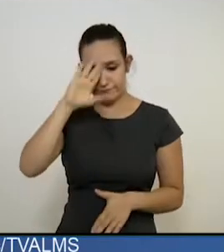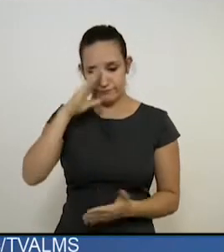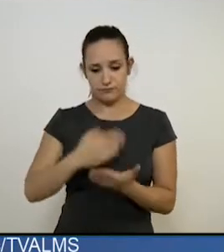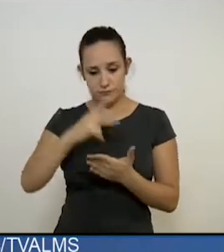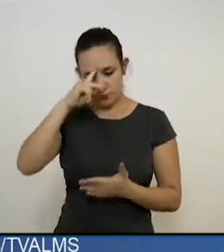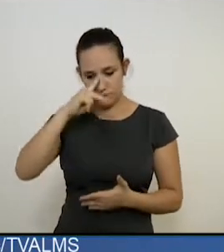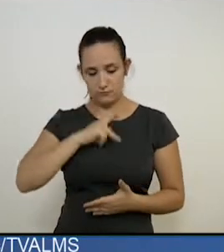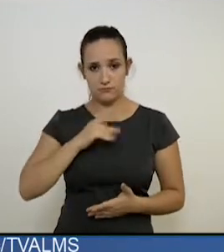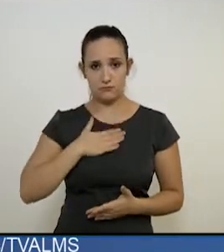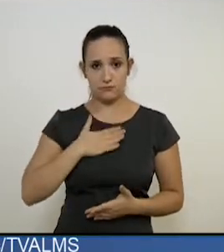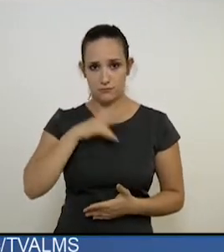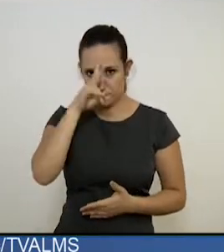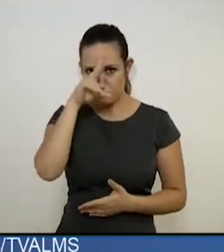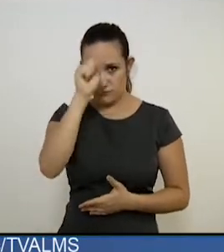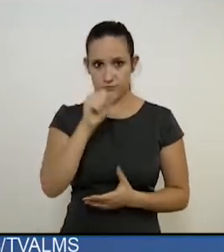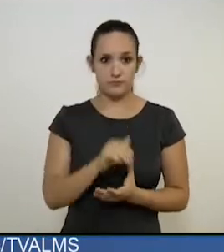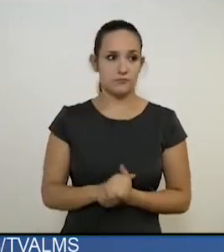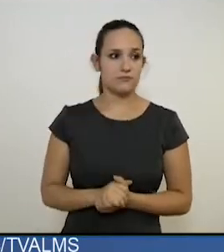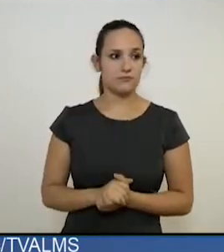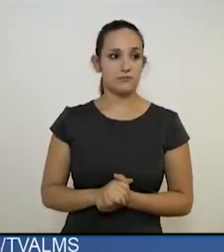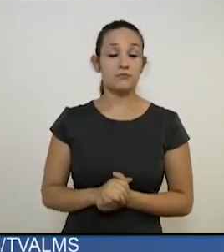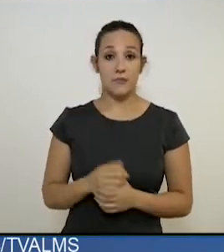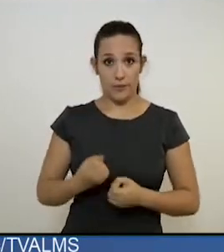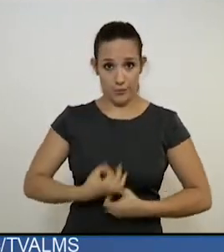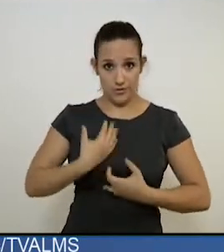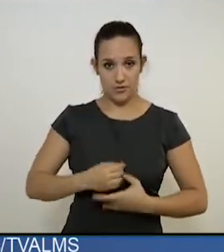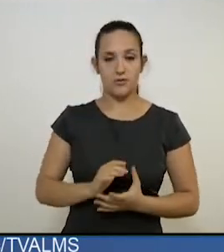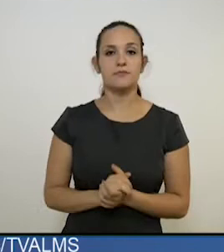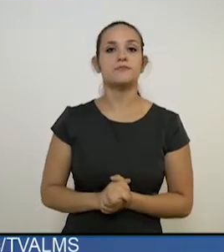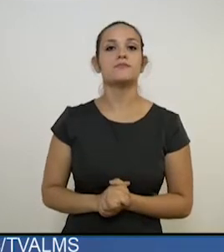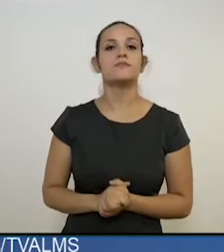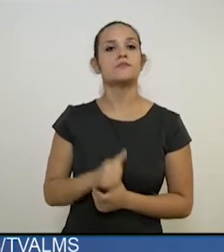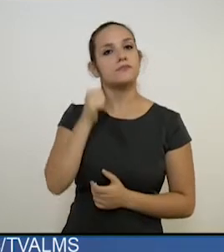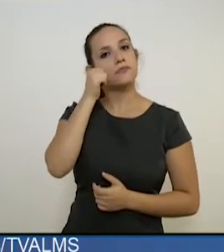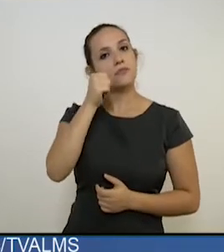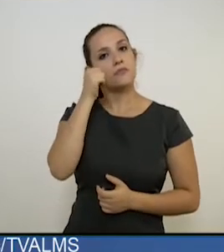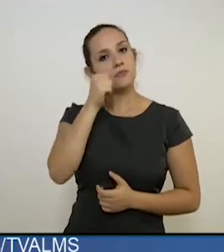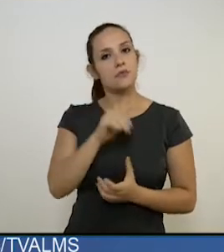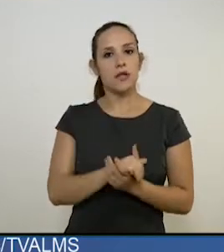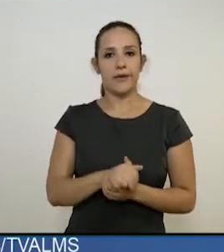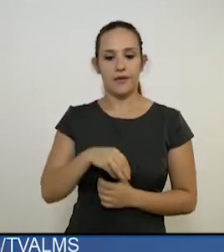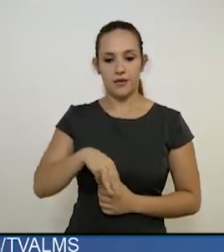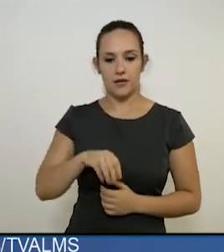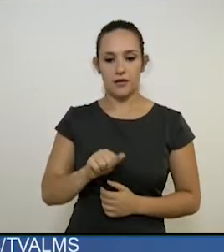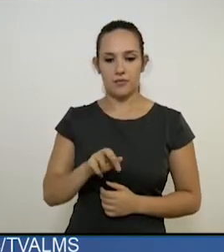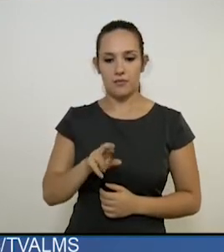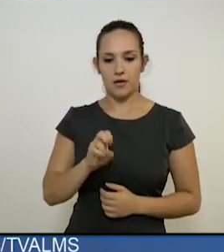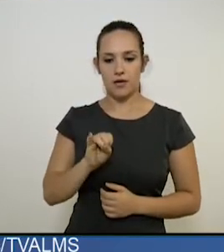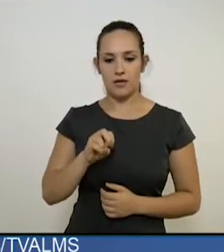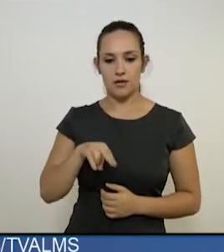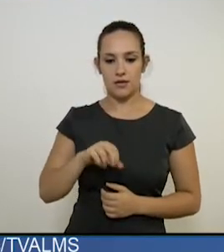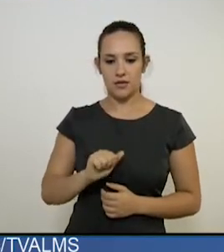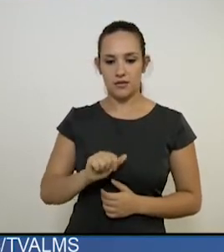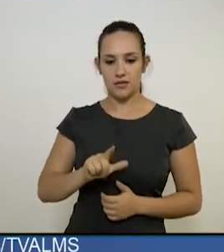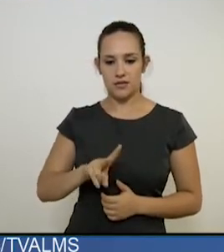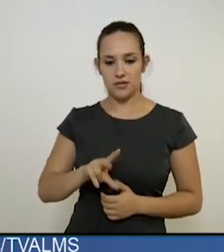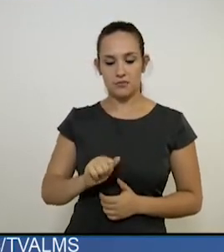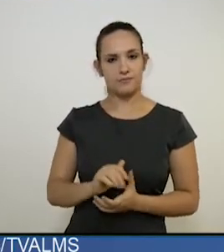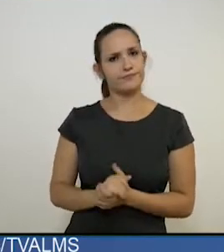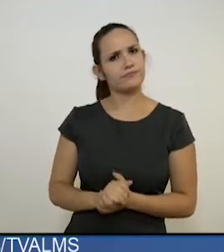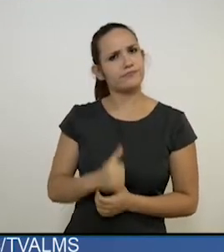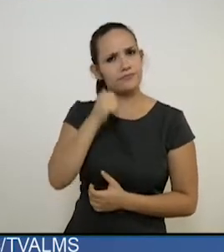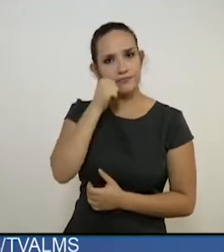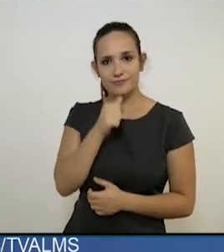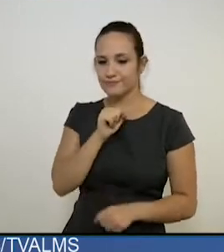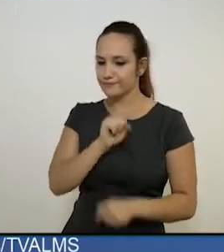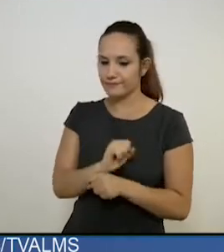nela. A mulher, Marinalva da Silva Almada. A mulher não